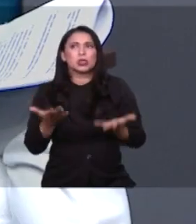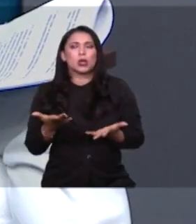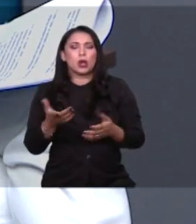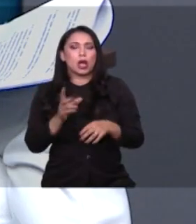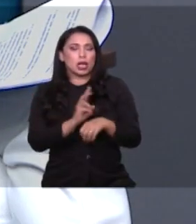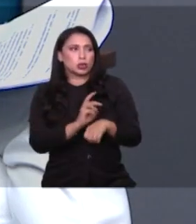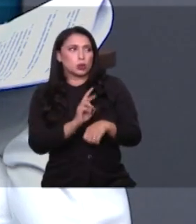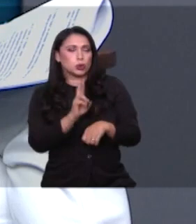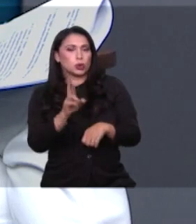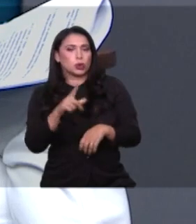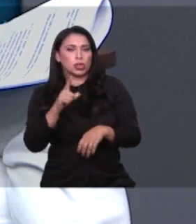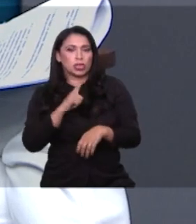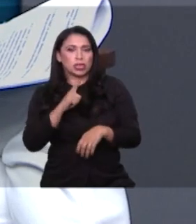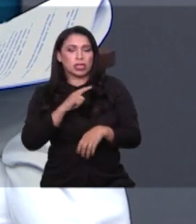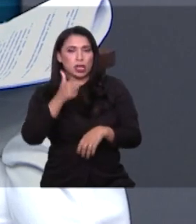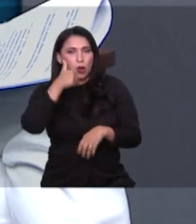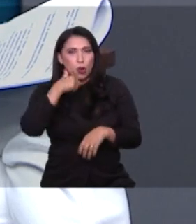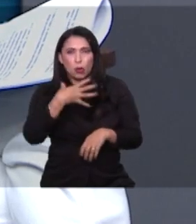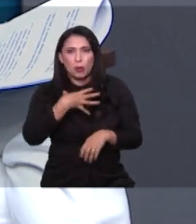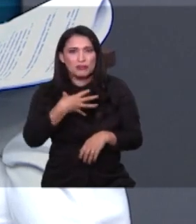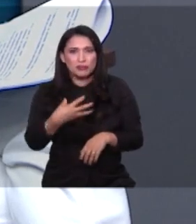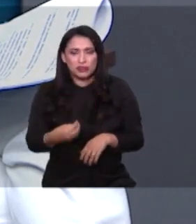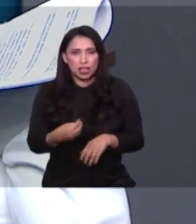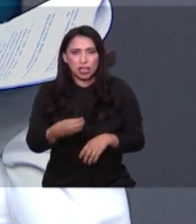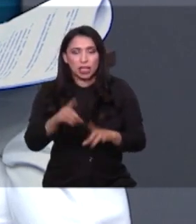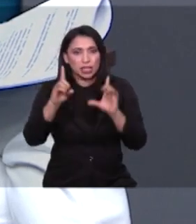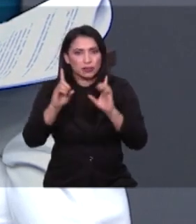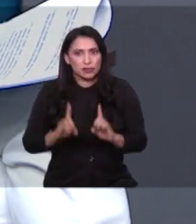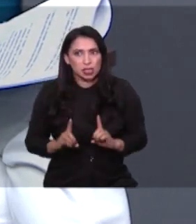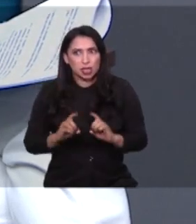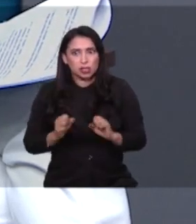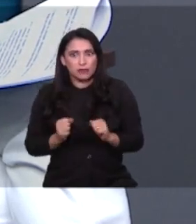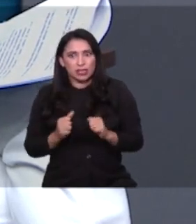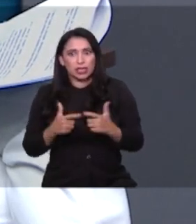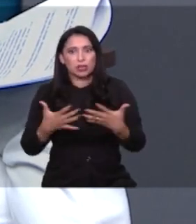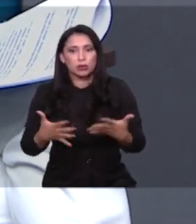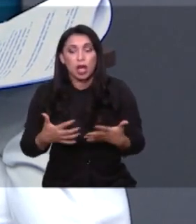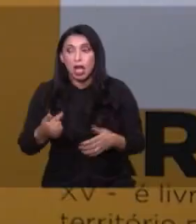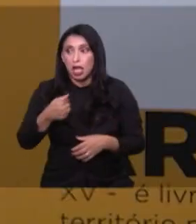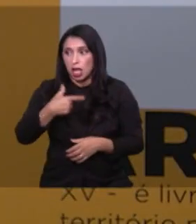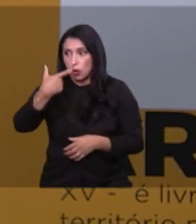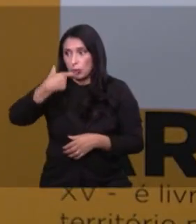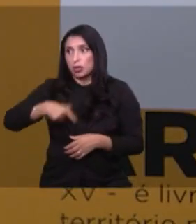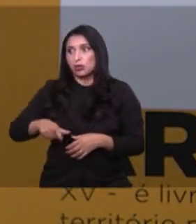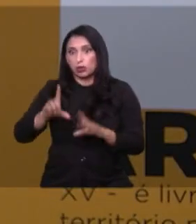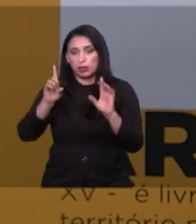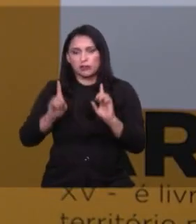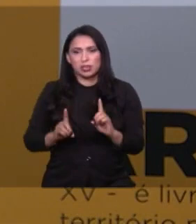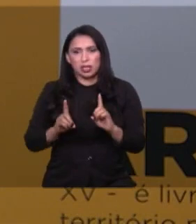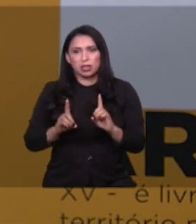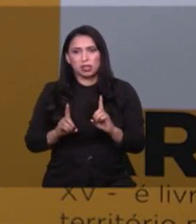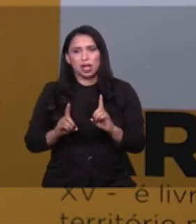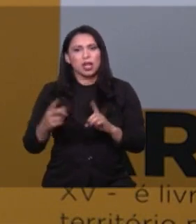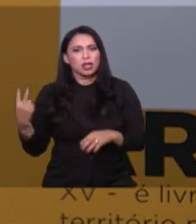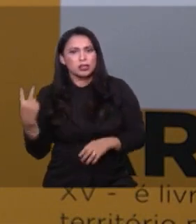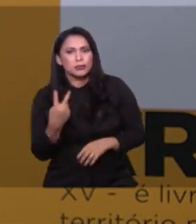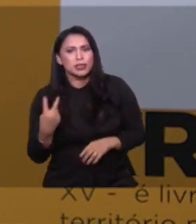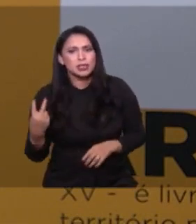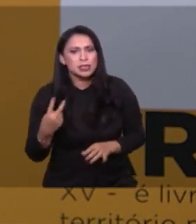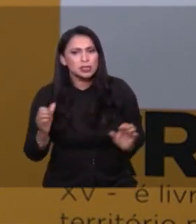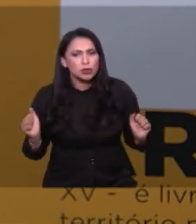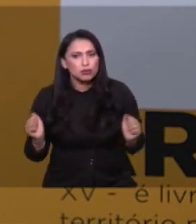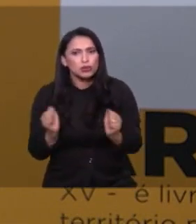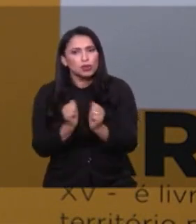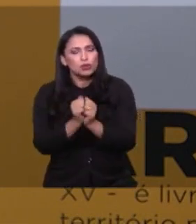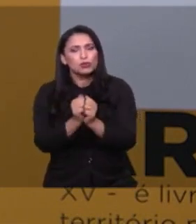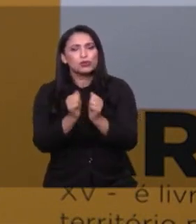doutora que tem uma filha deficiente que vai ter que atuar. Não sou eu como deficiente que vai ter que atuar. A gente precisa atuar em conjunto para